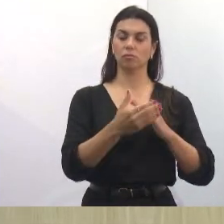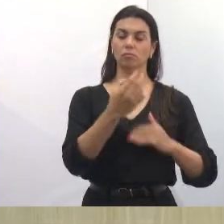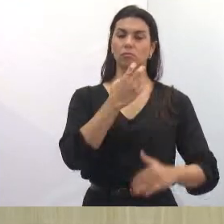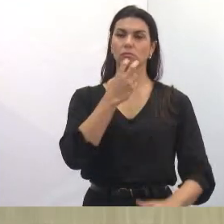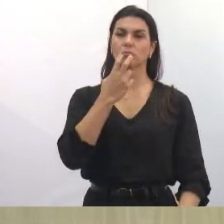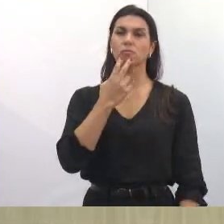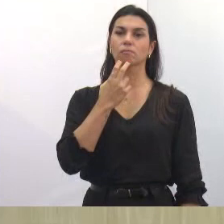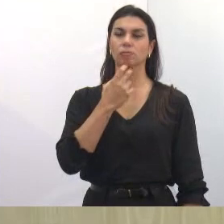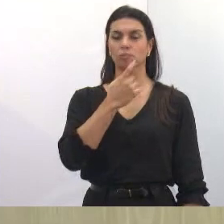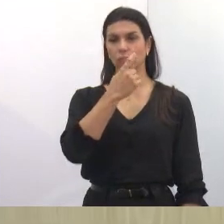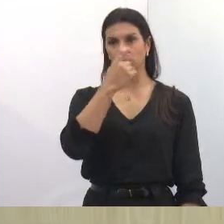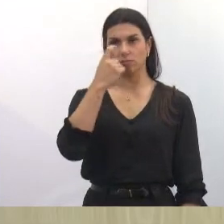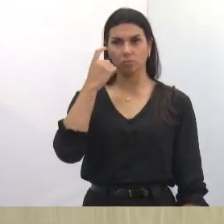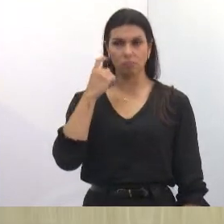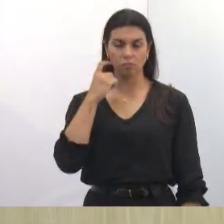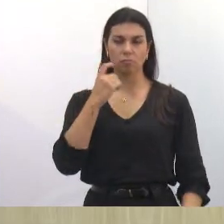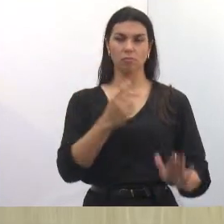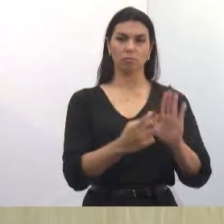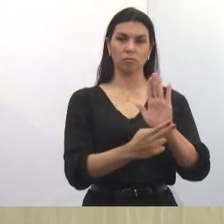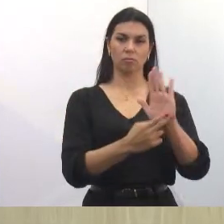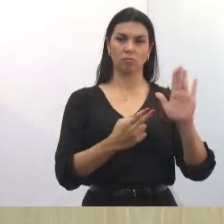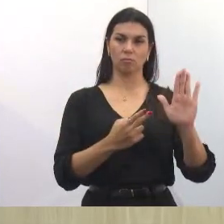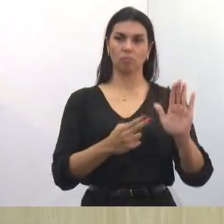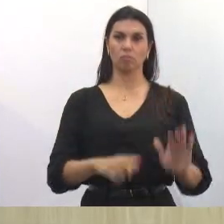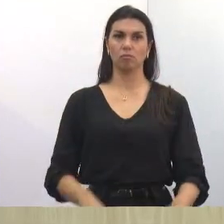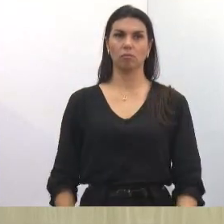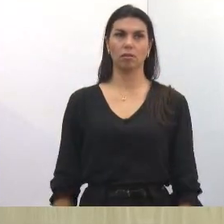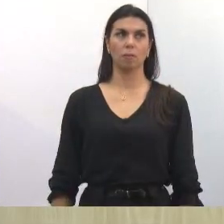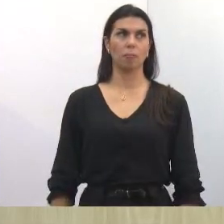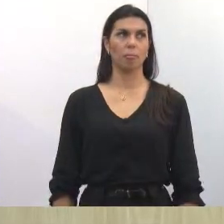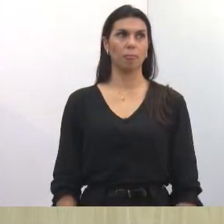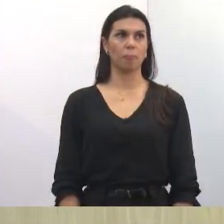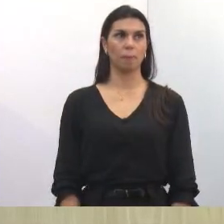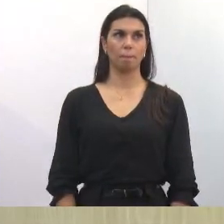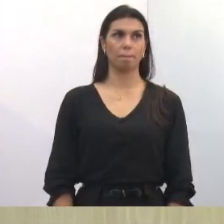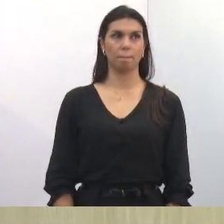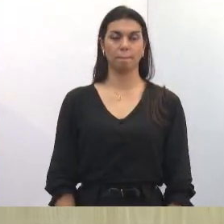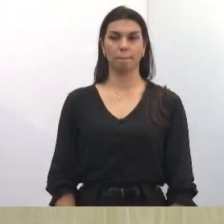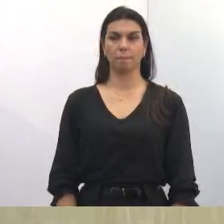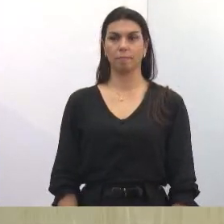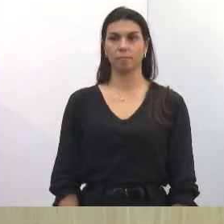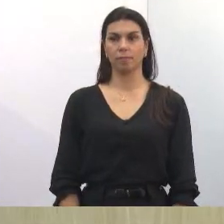autoria, vereador Valmir, do Parque Meia Lua.